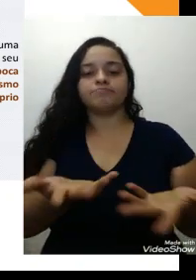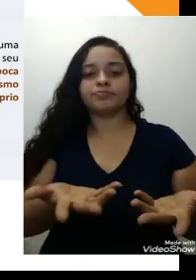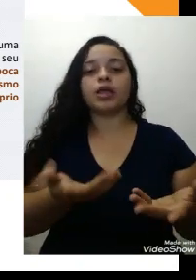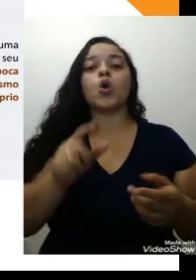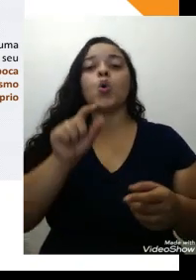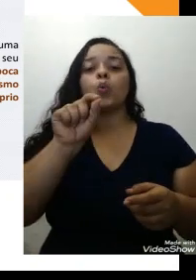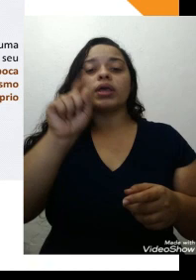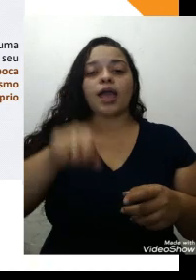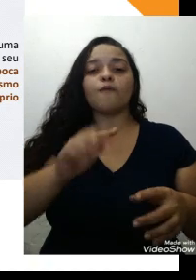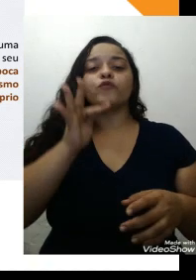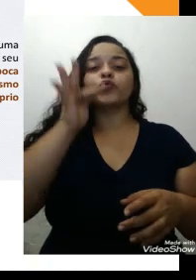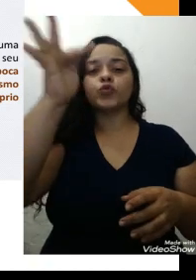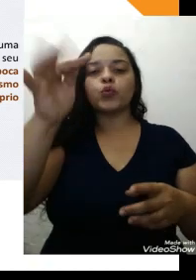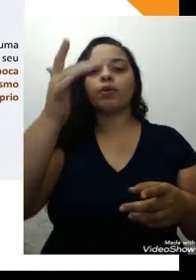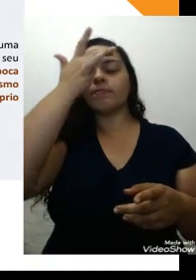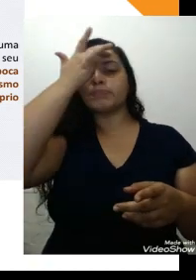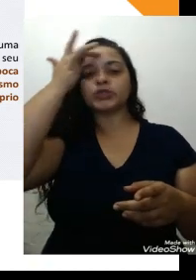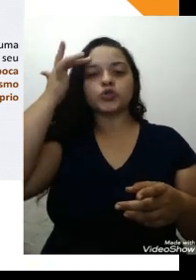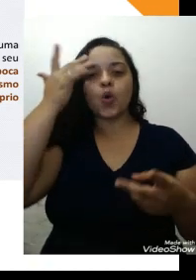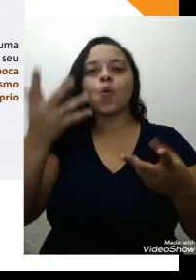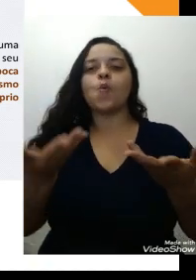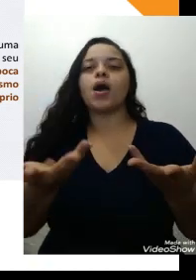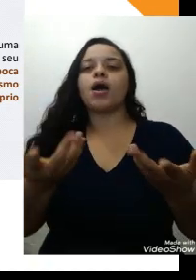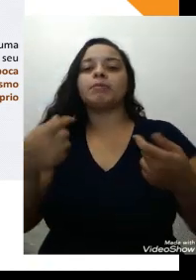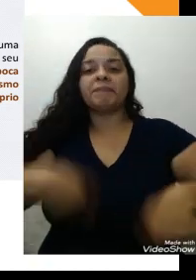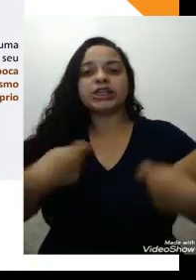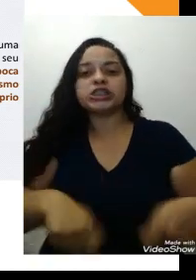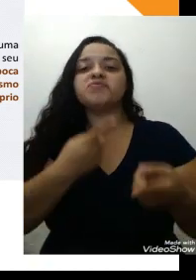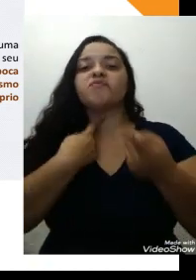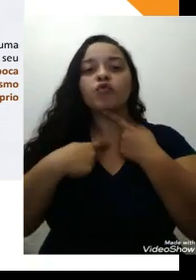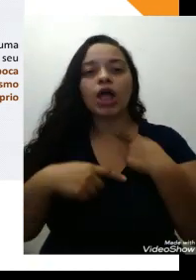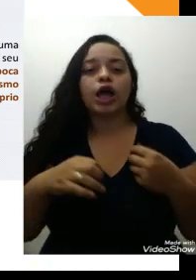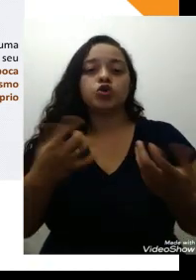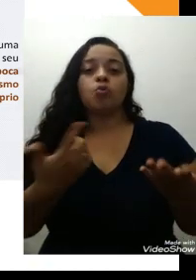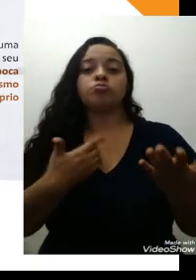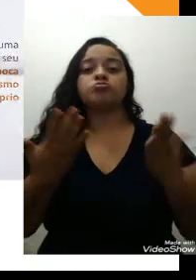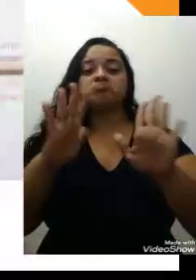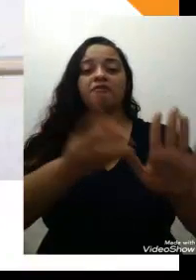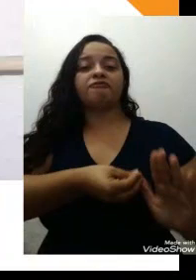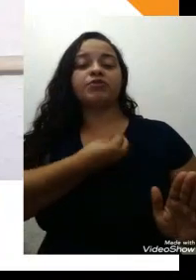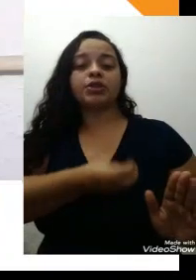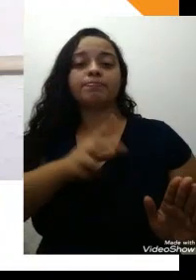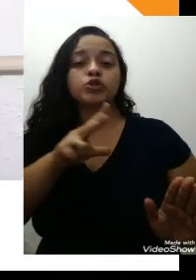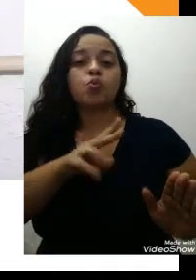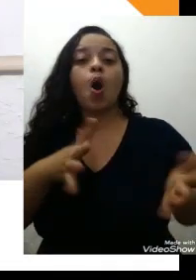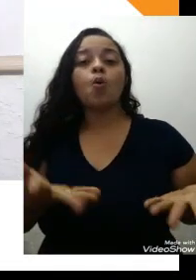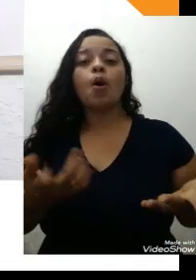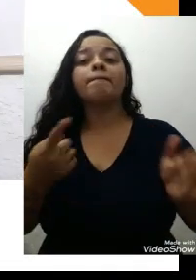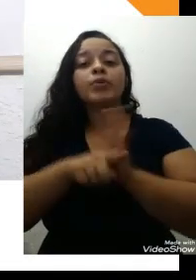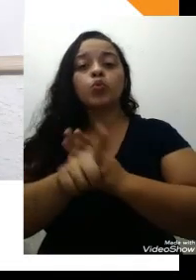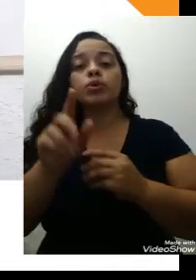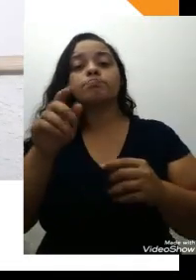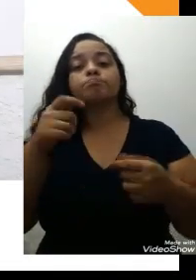que atualmente vivem de exposição ou precisam de exposição ou sentem necessidade disso? O que se espera